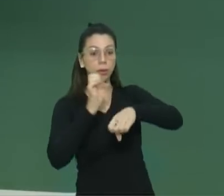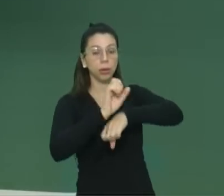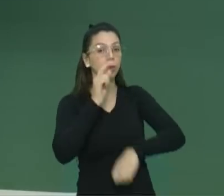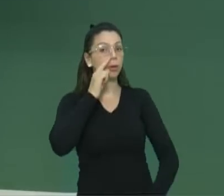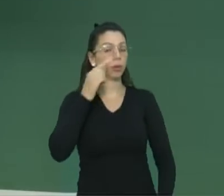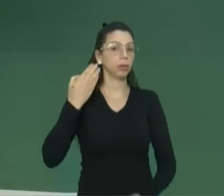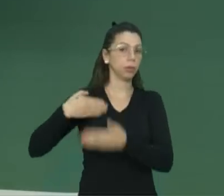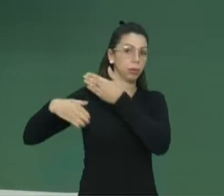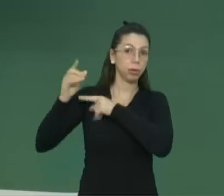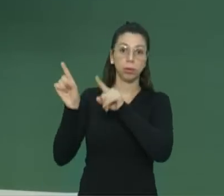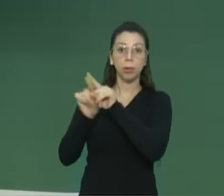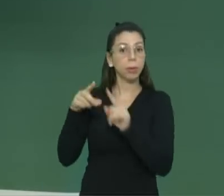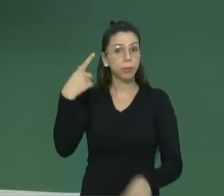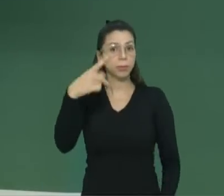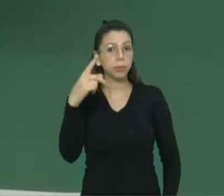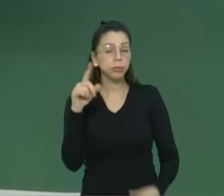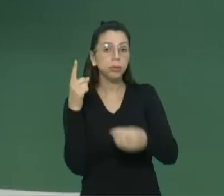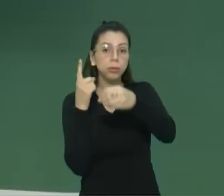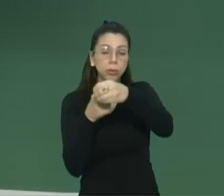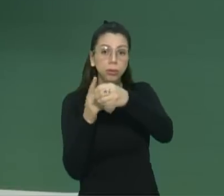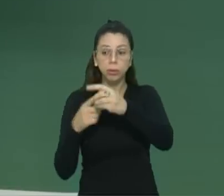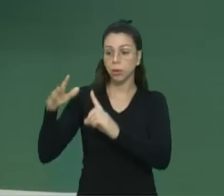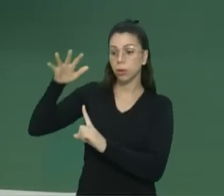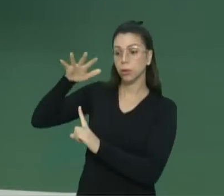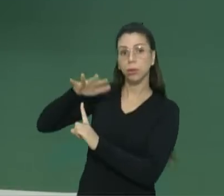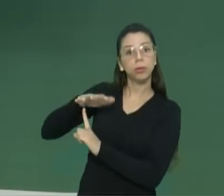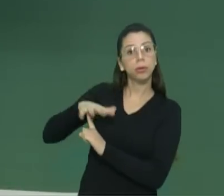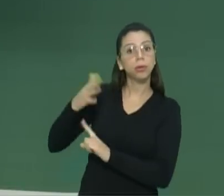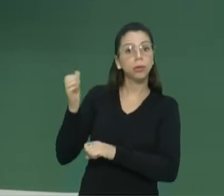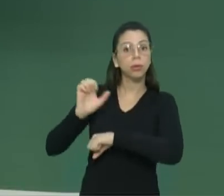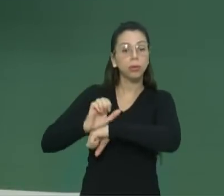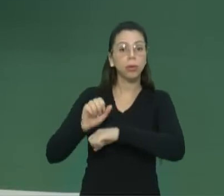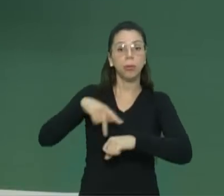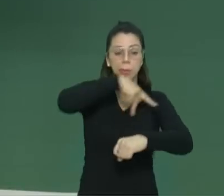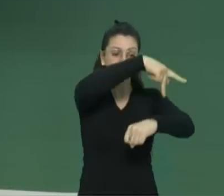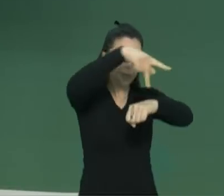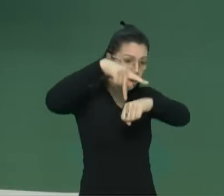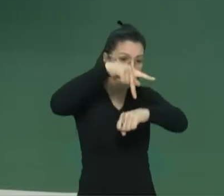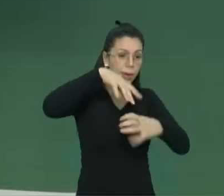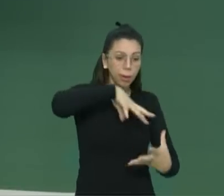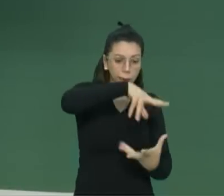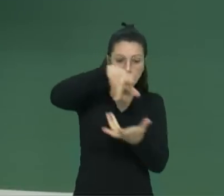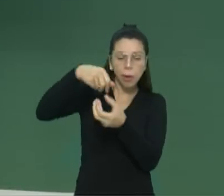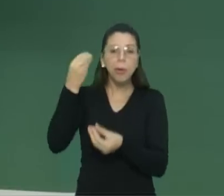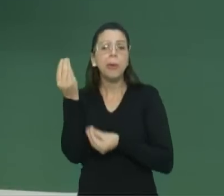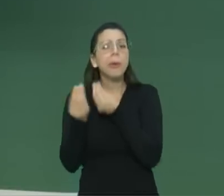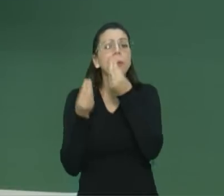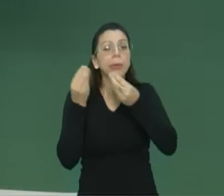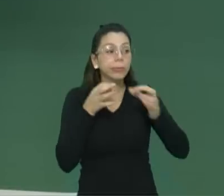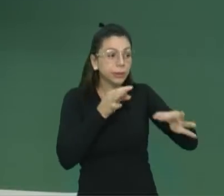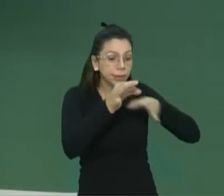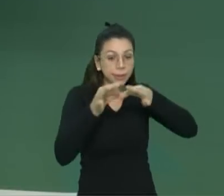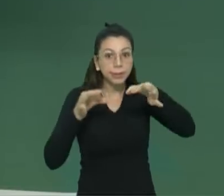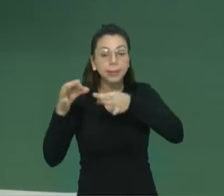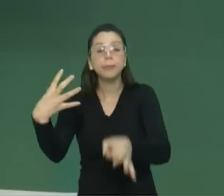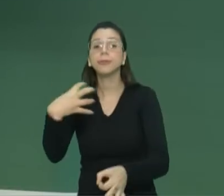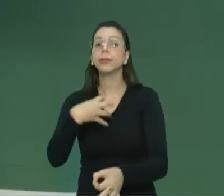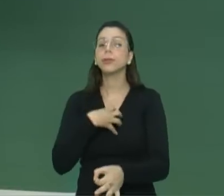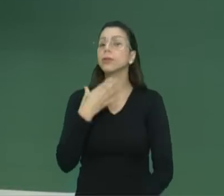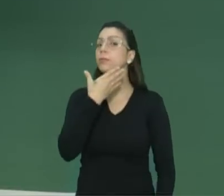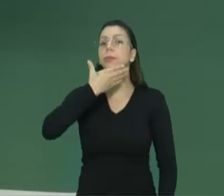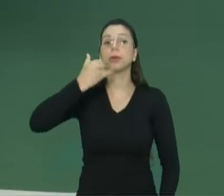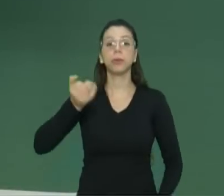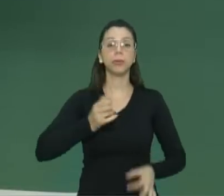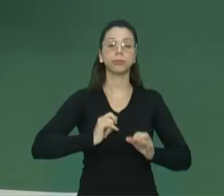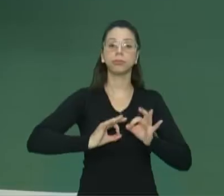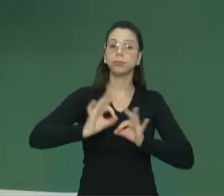ou até mesmo a sua cidade. O nosso estado, o nosso país, o mundo inteiro, como se organiza? Qual é a melhor forma de